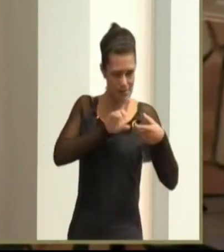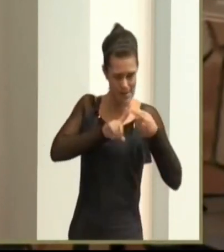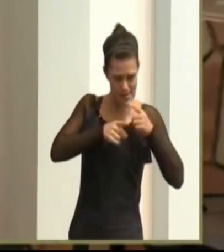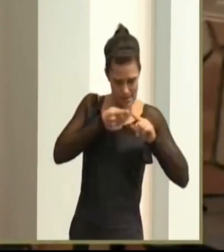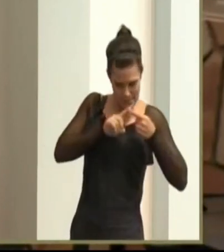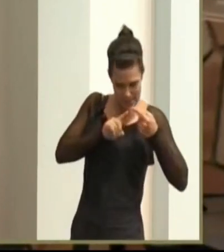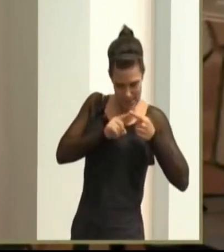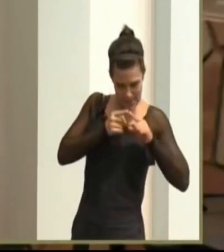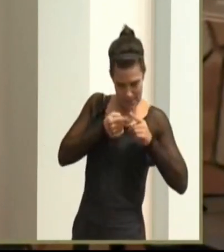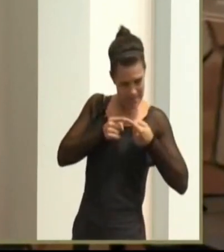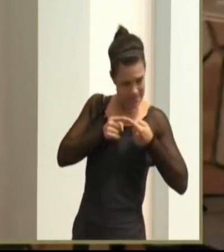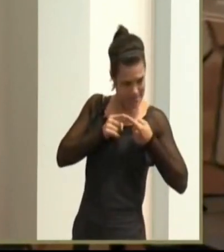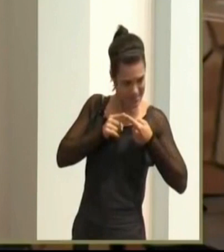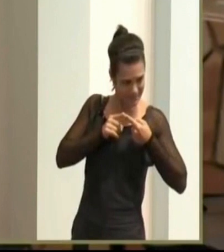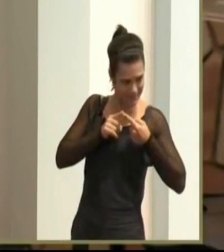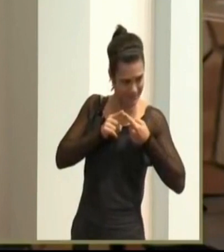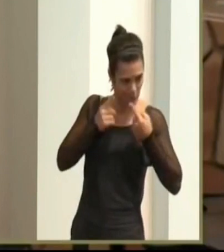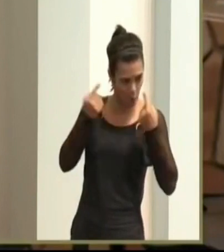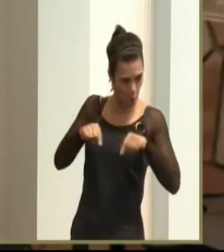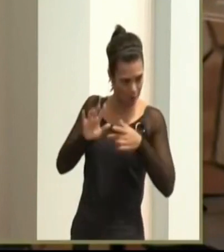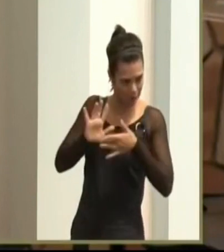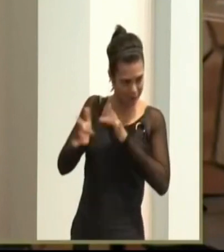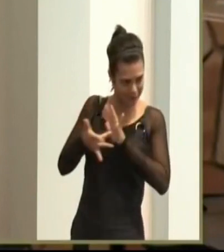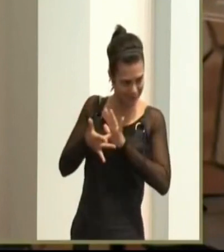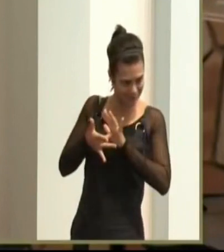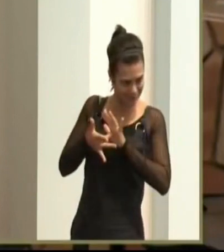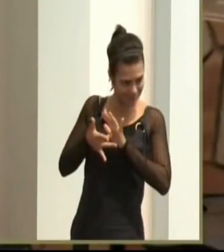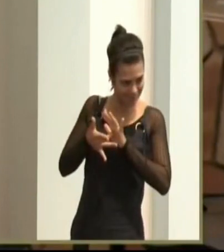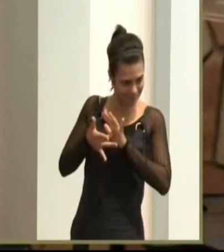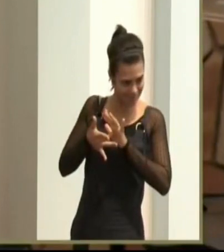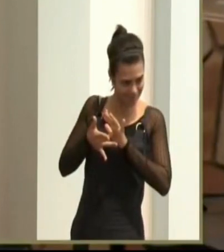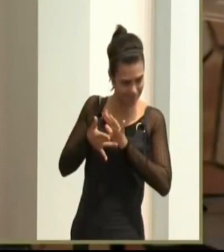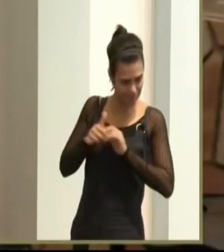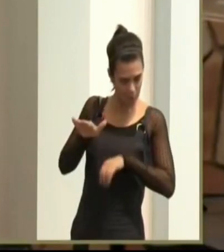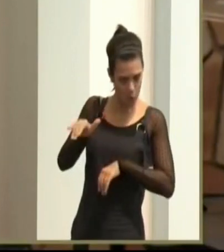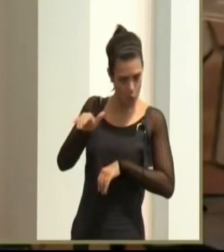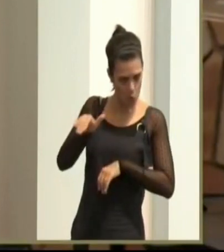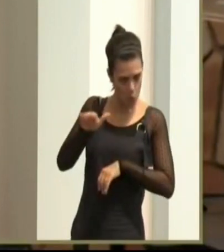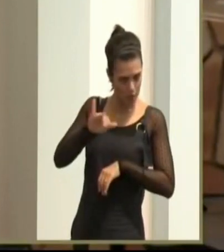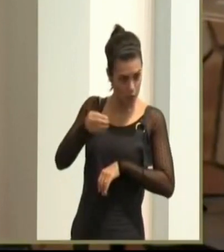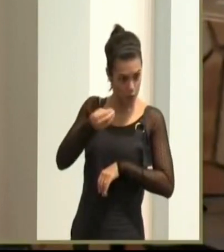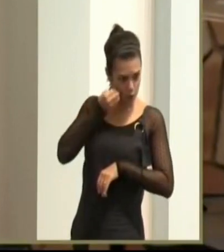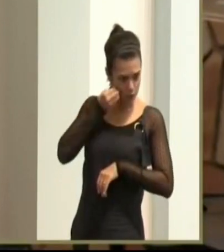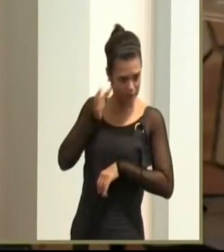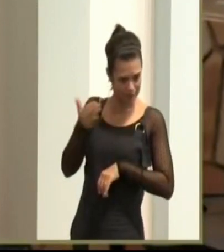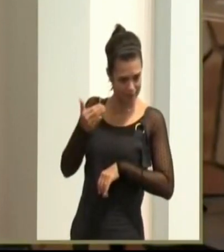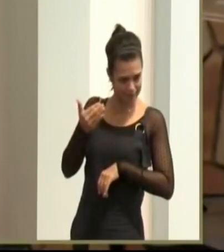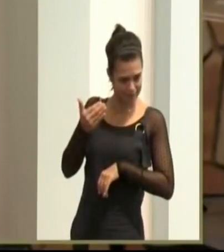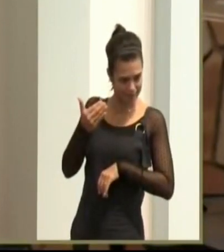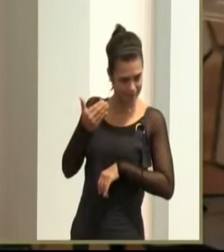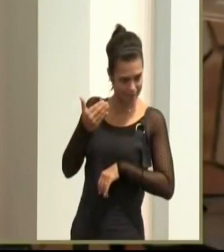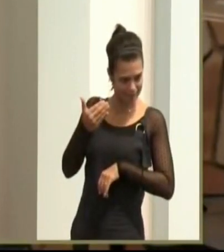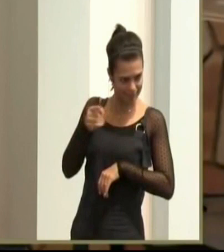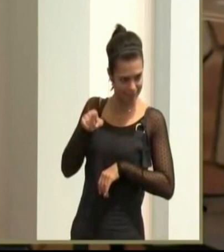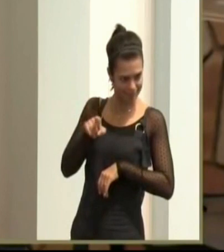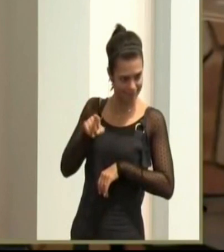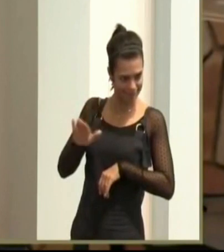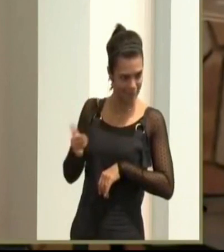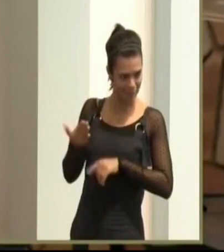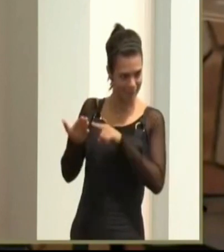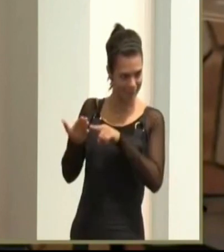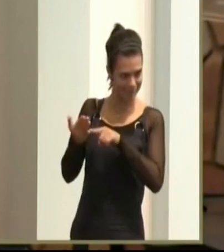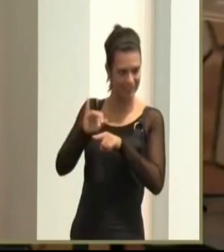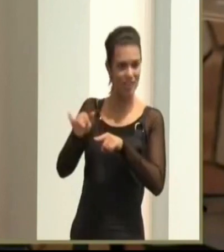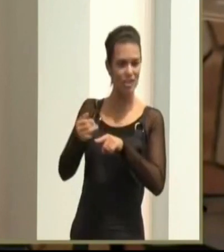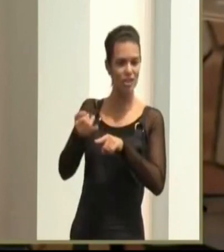morte. Satanás entra em Judas concordando que este deveria entregá-lo, e com um beijo